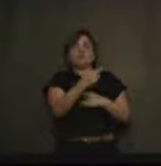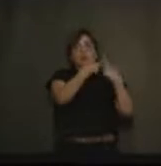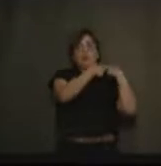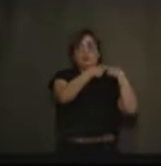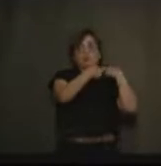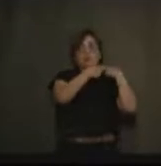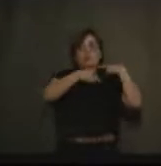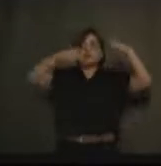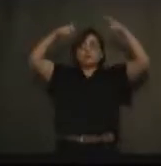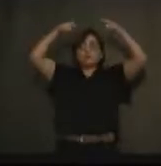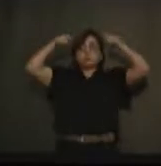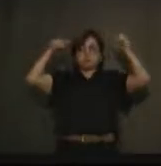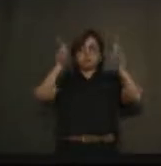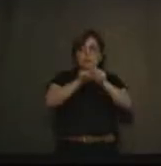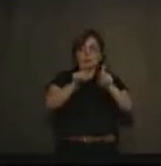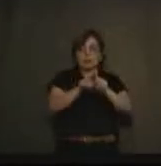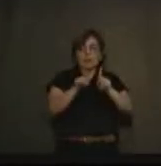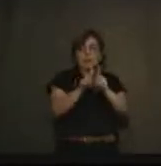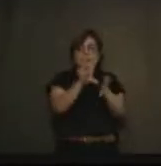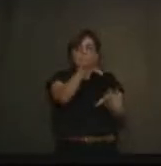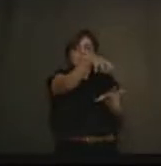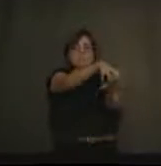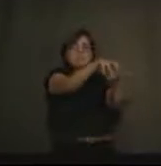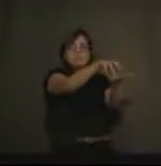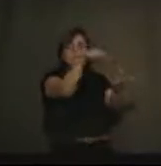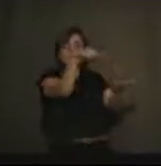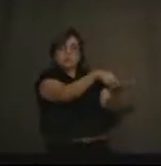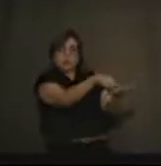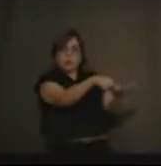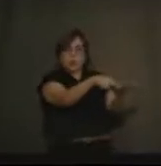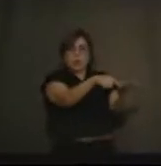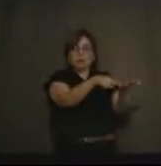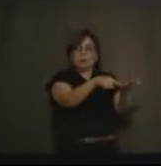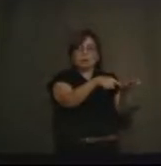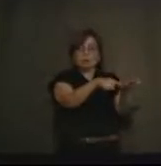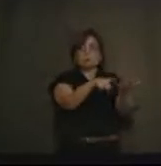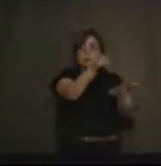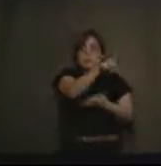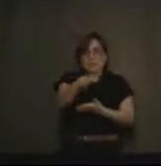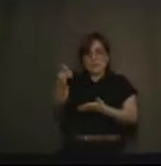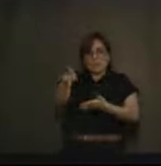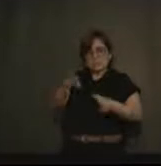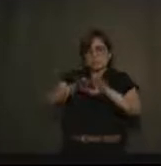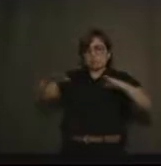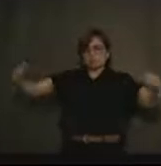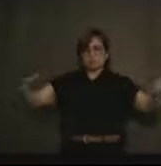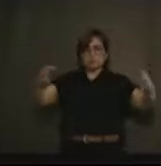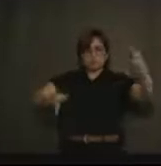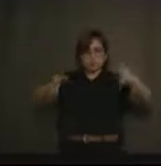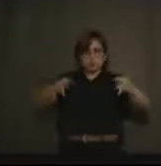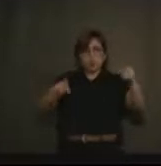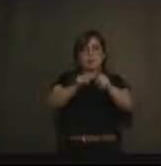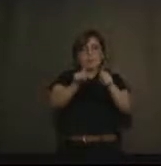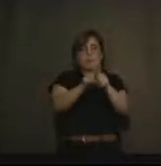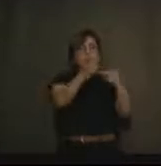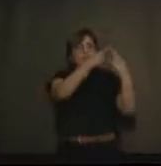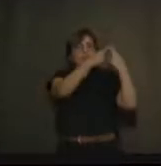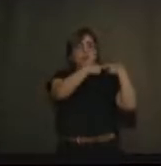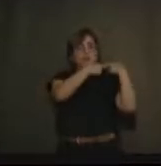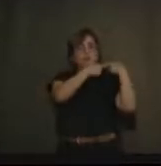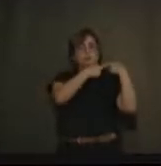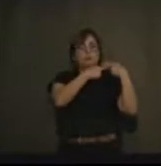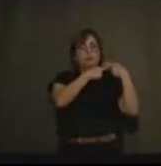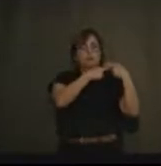para se colocar no centro, nele como presidente do júri e como editor-chefe da Acta Matemática, se colocar no